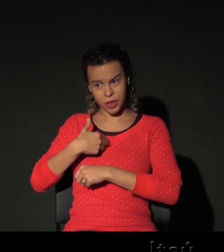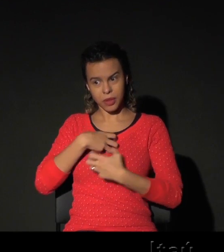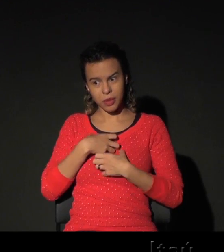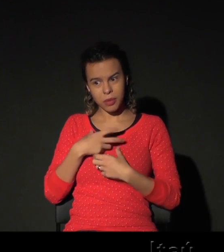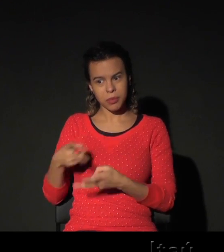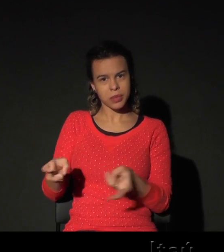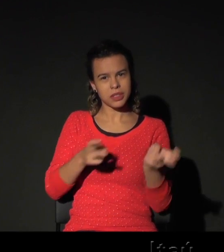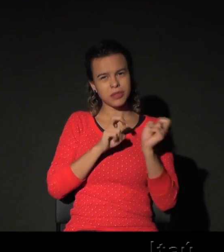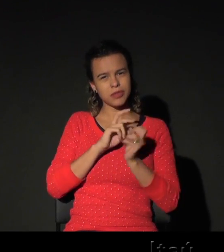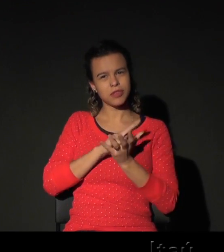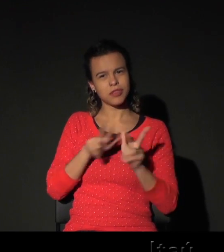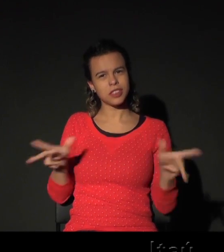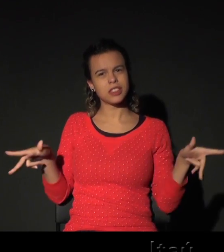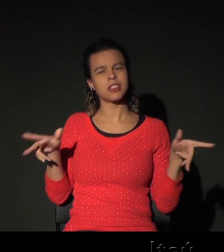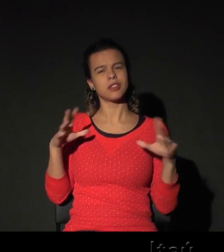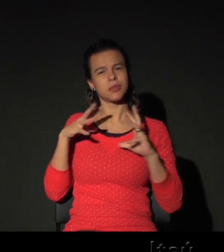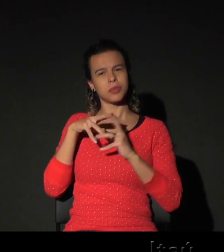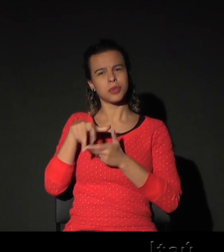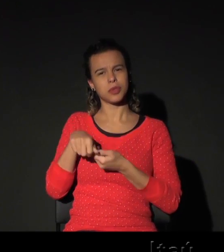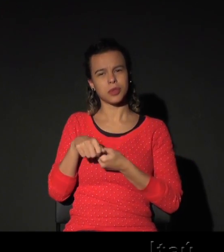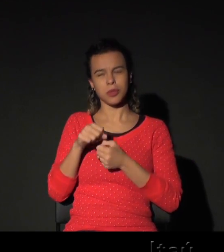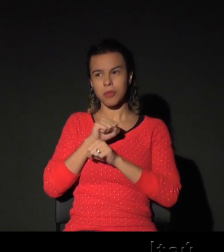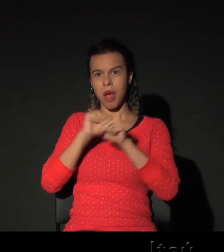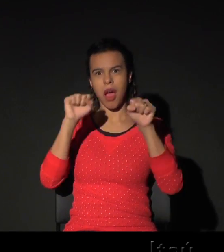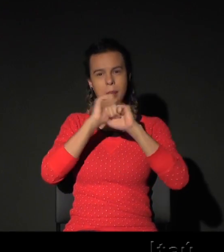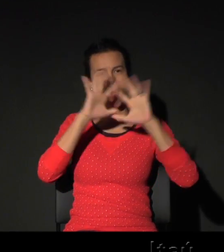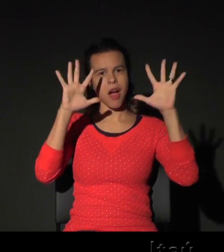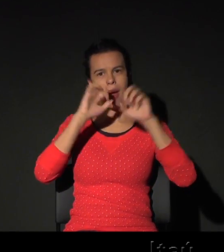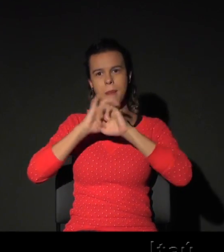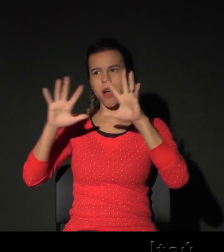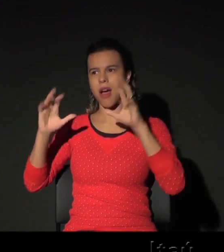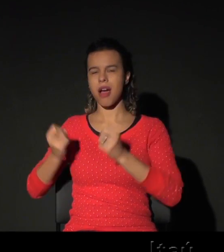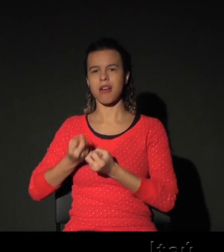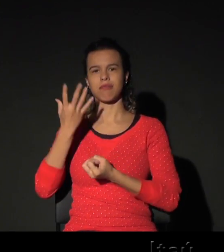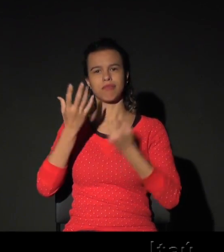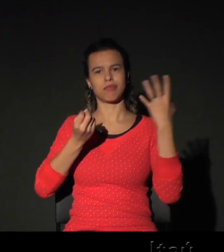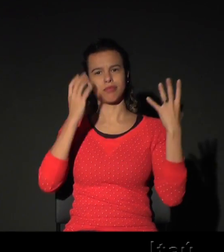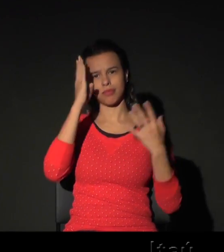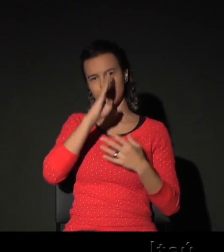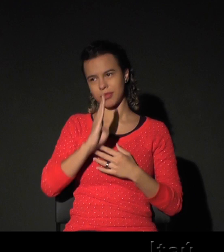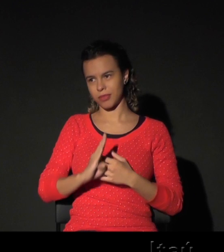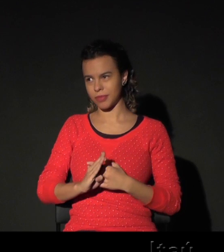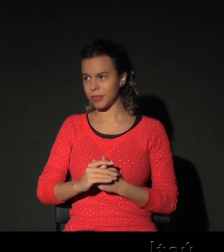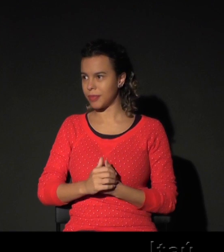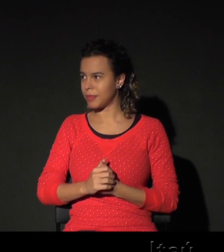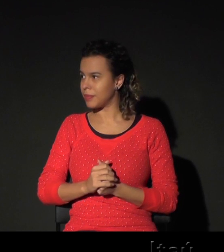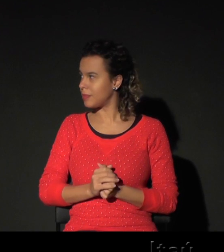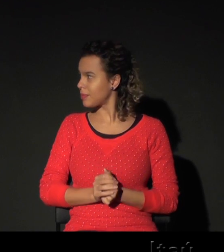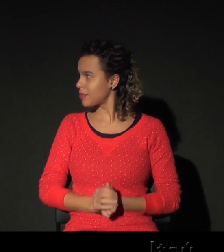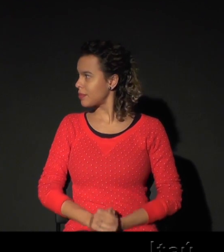assim muito feliz de ver essa diversidade de mundos assim explodindo hoje eh no Brasil é